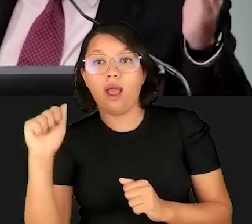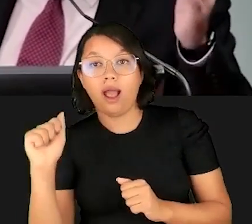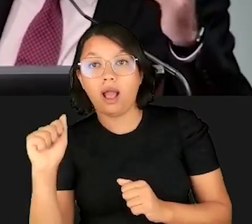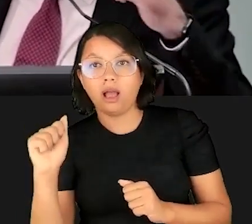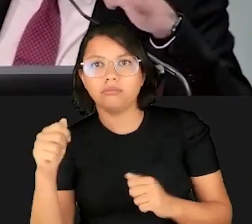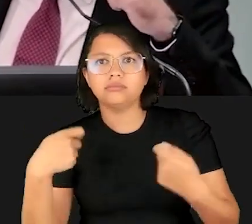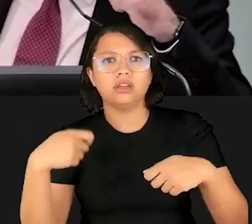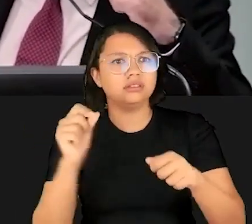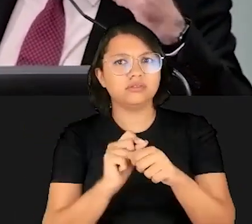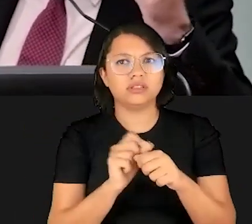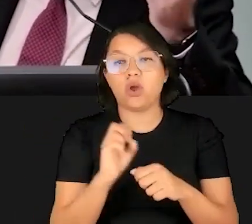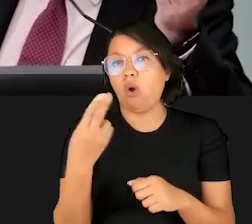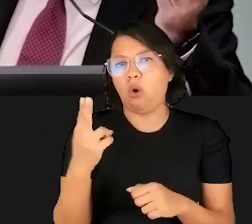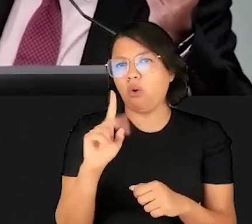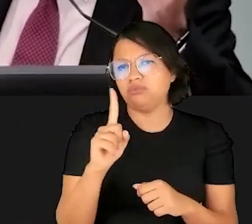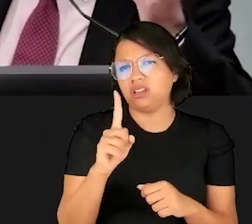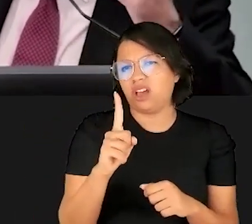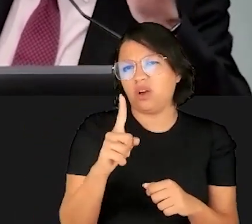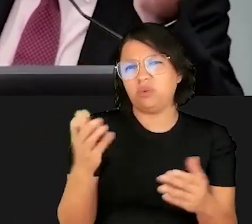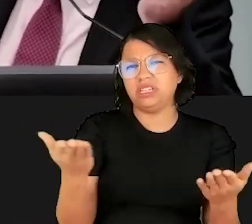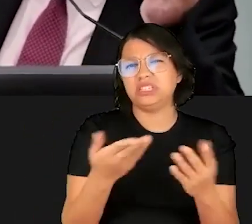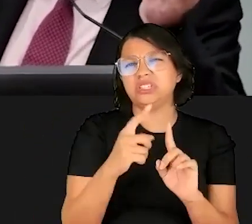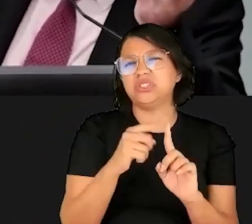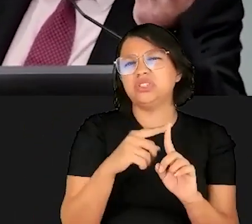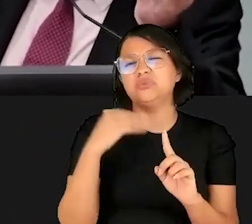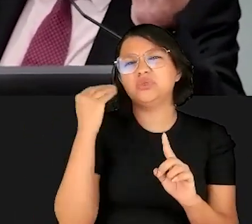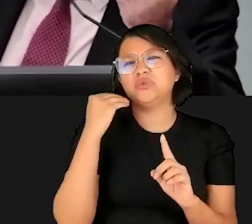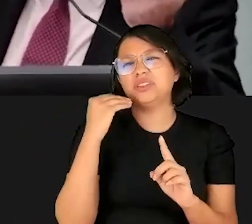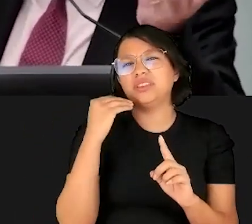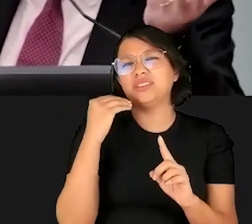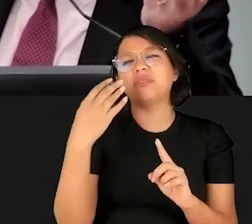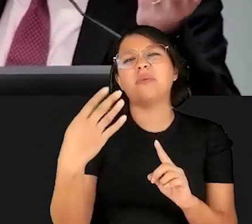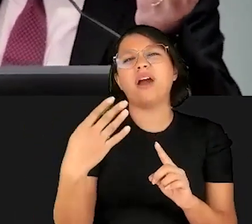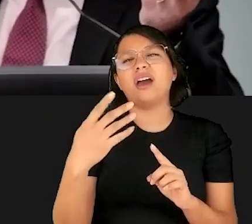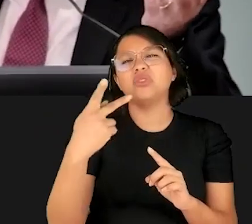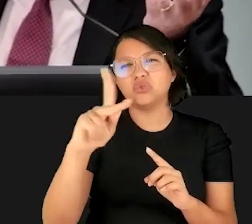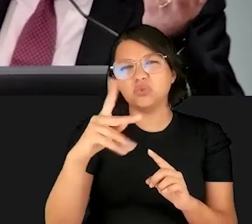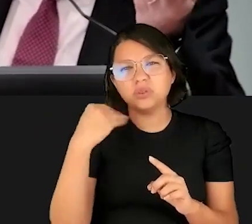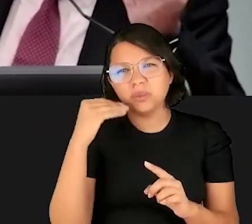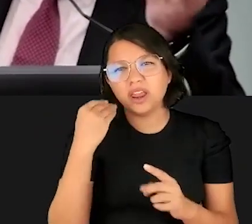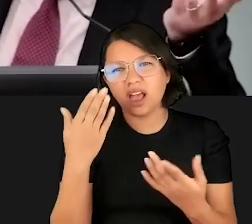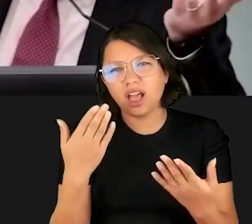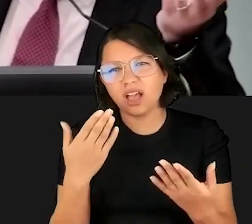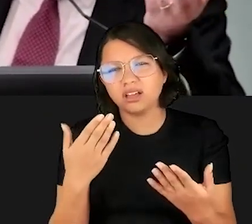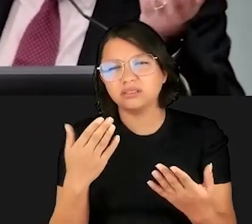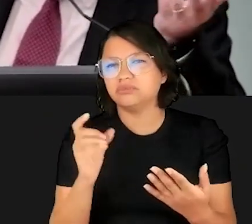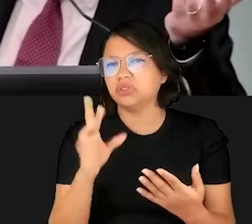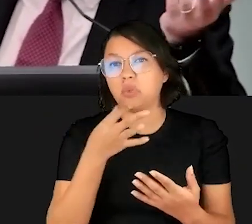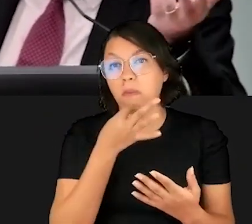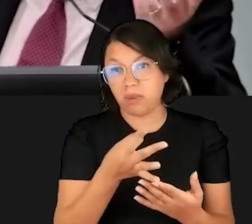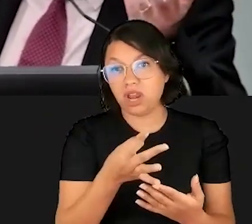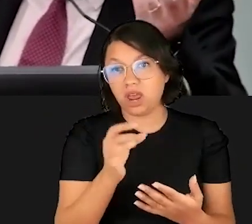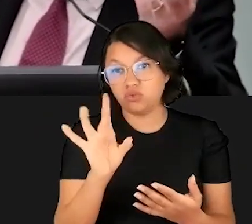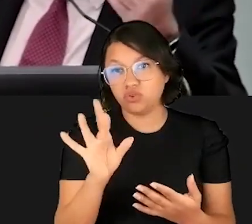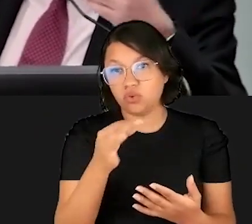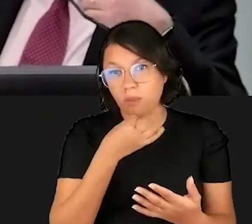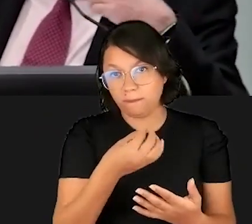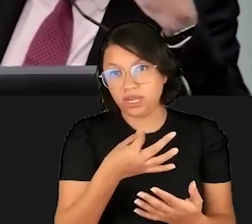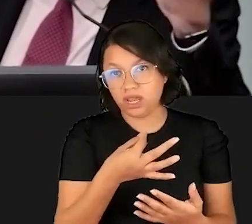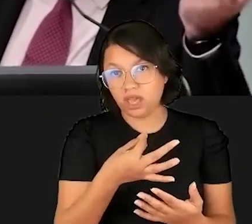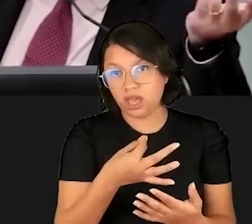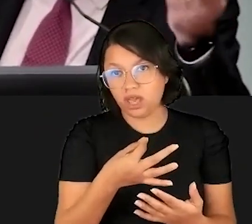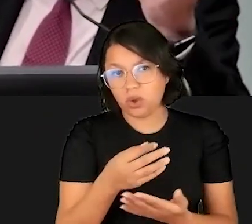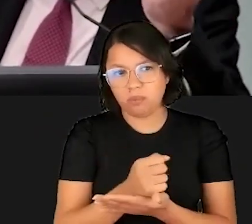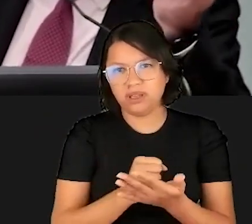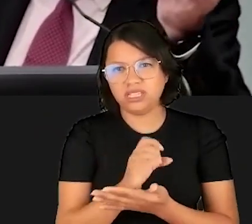é... Ou não, esse é um nível de evidência 4, é só a opinião do expert, você faz se você quiser, é a opinião dele, mas está embasado só na